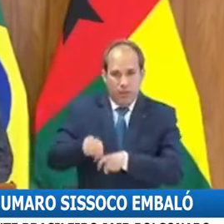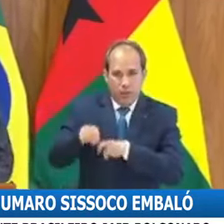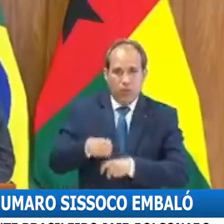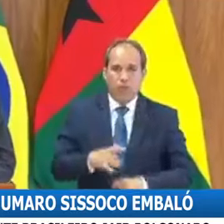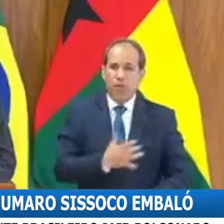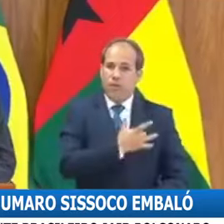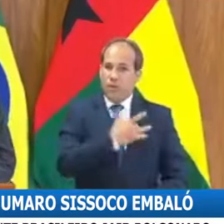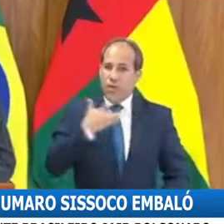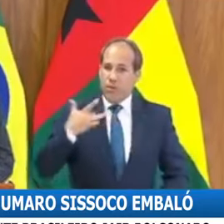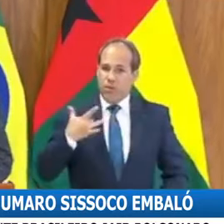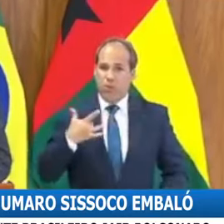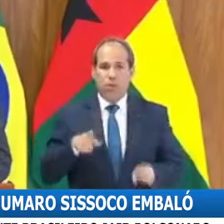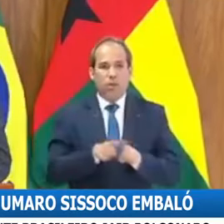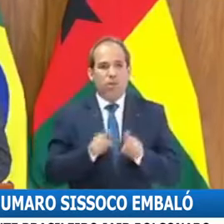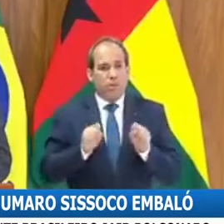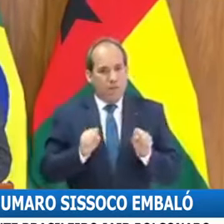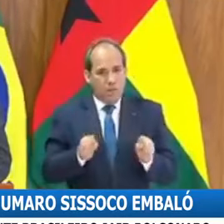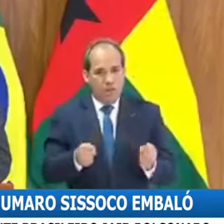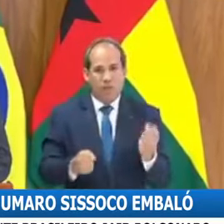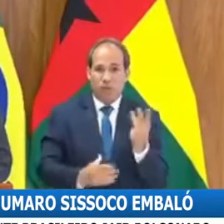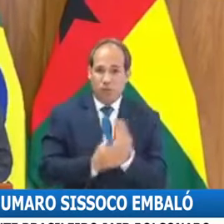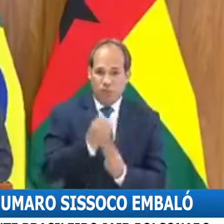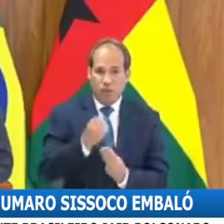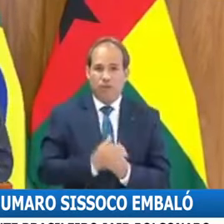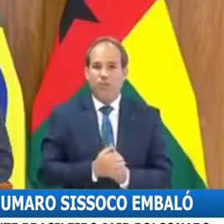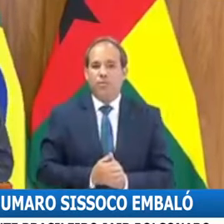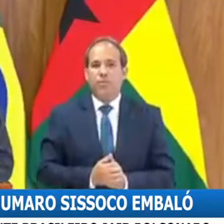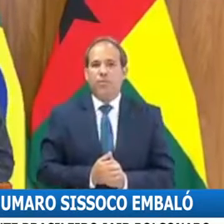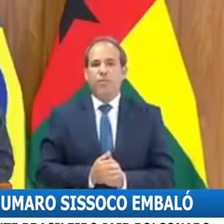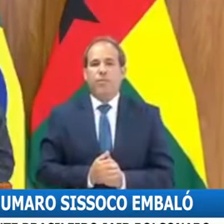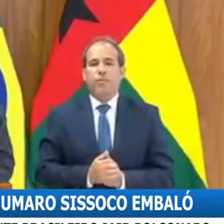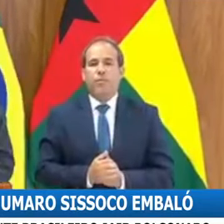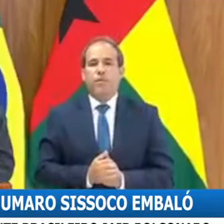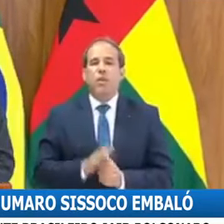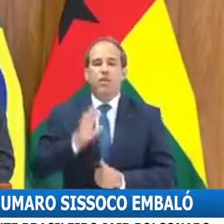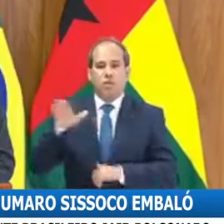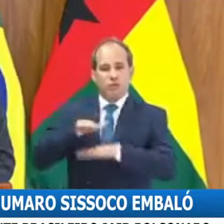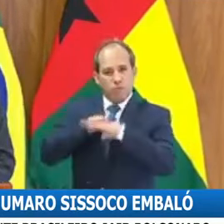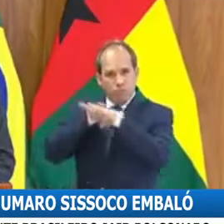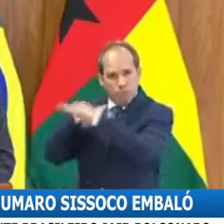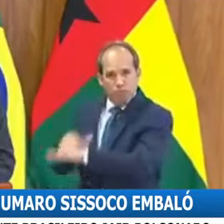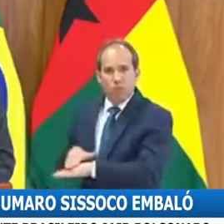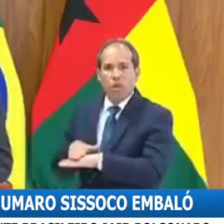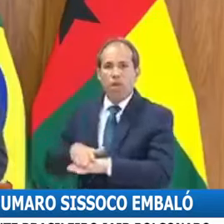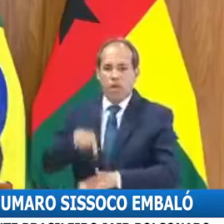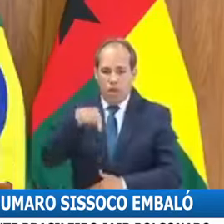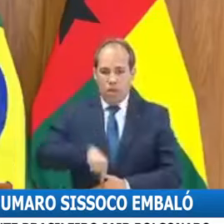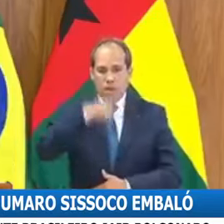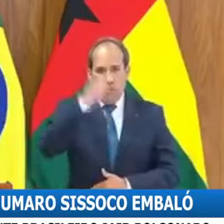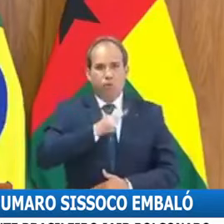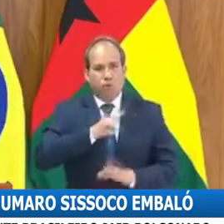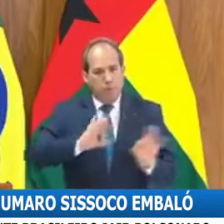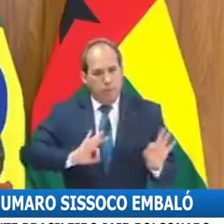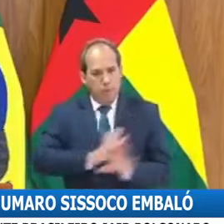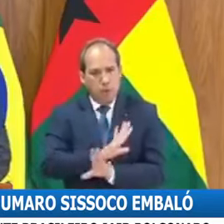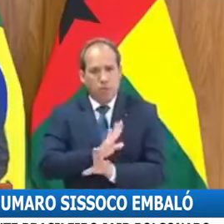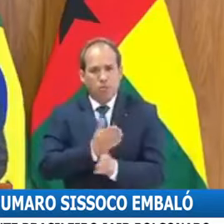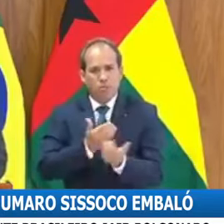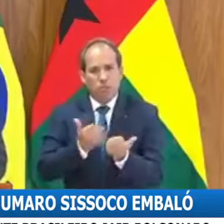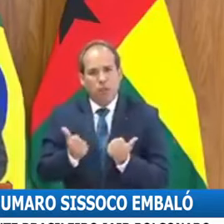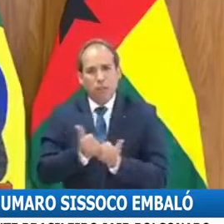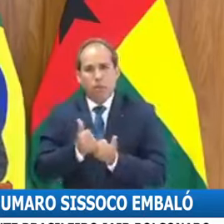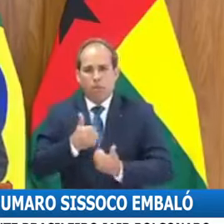a saúde e defesa e disse-lhe que estamos prontos para servir